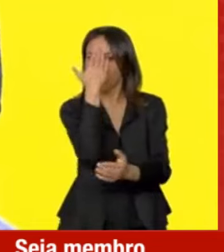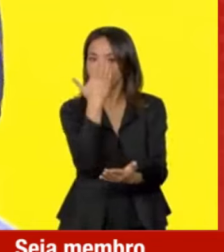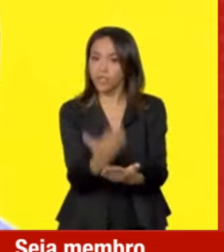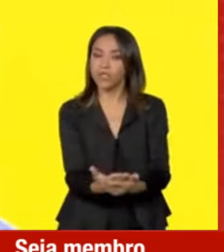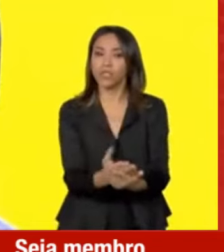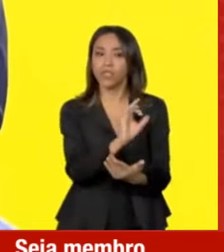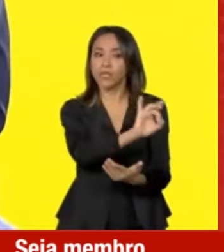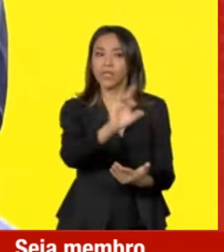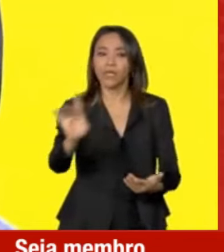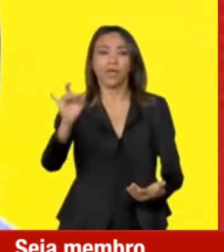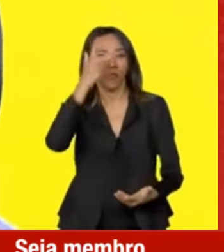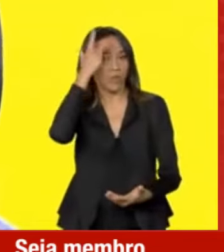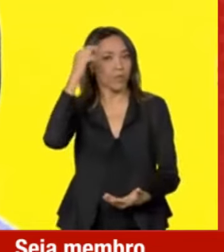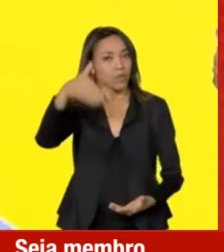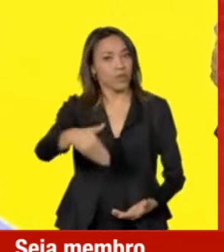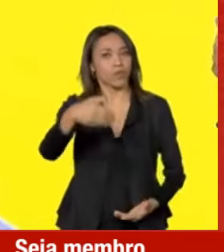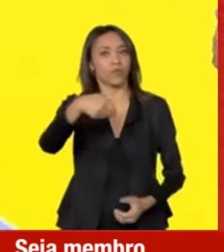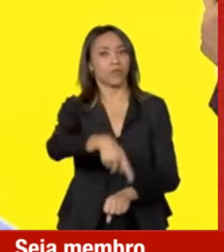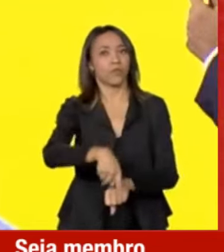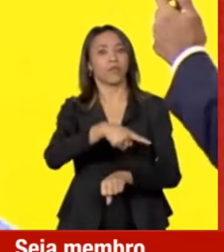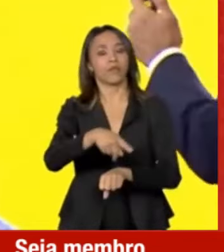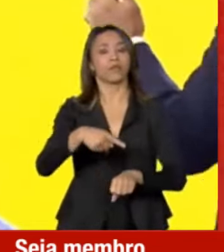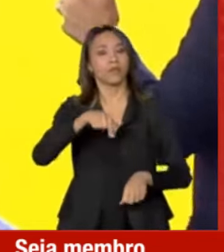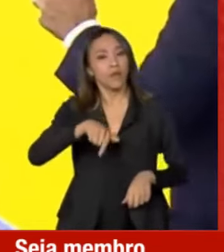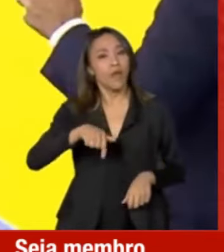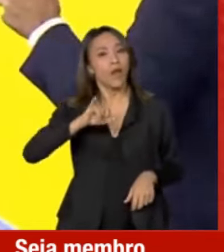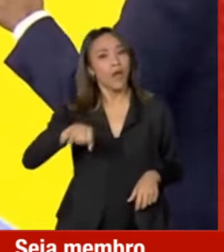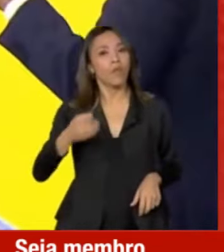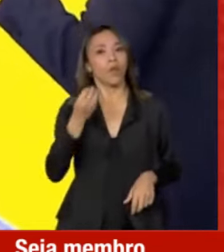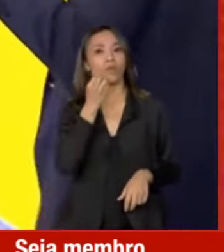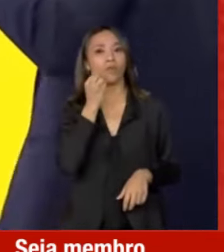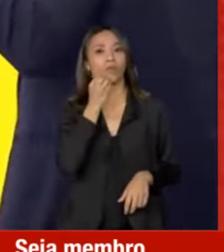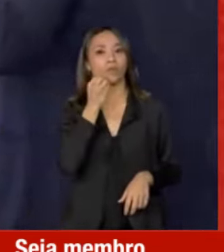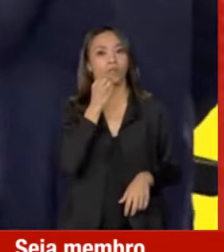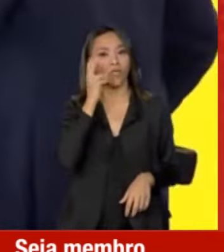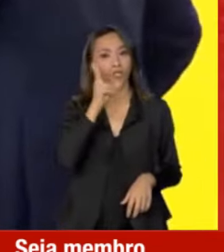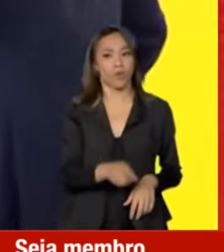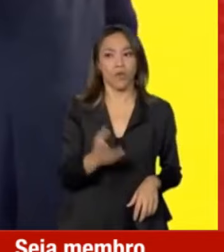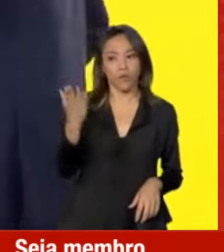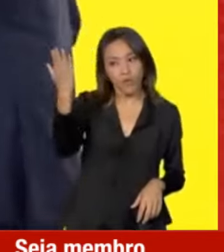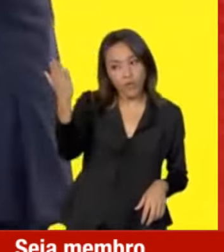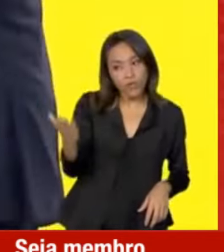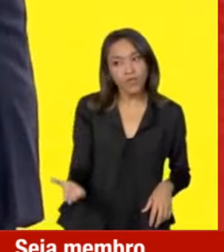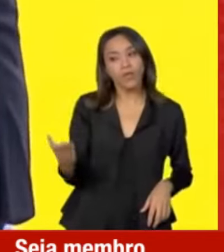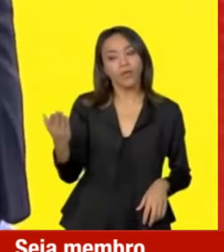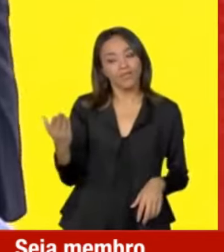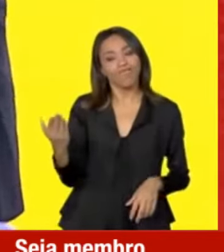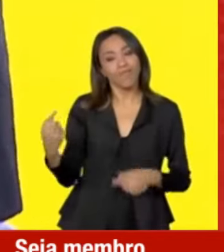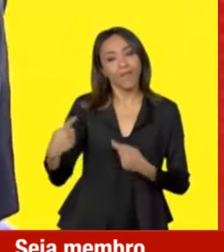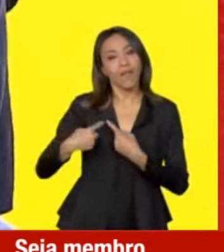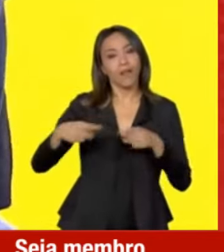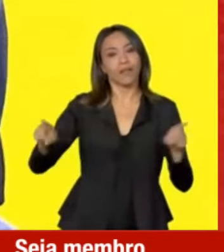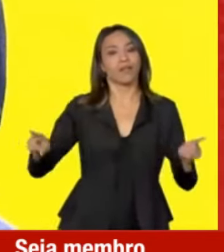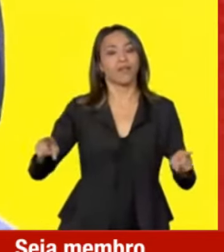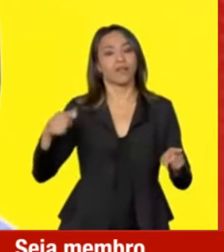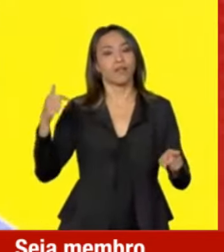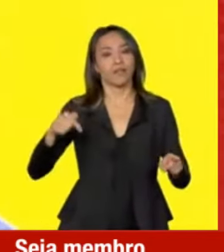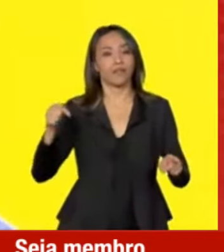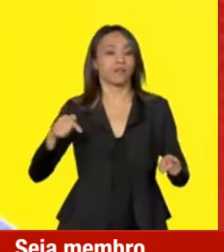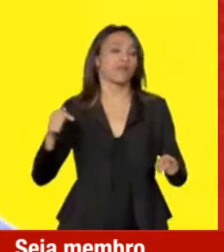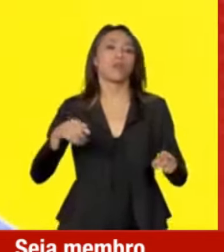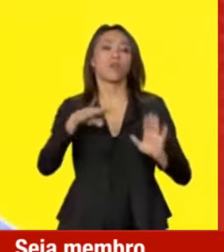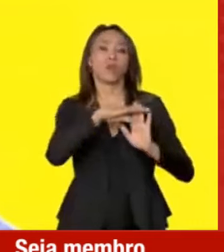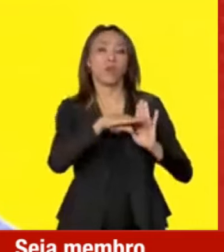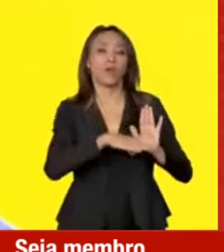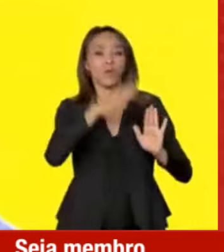não podia ser mais oportuno que uma pessoa como o senhor lançasse esse programa, que fosse do mais humilde,